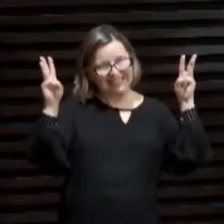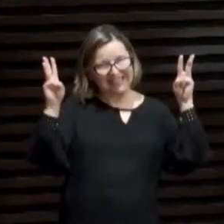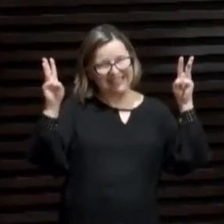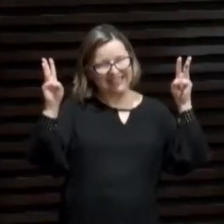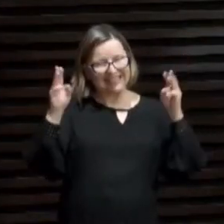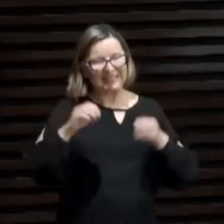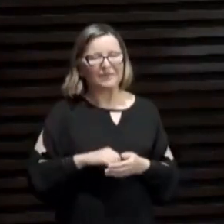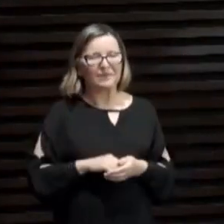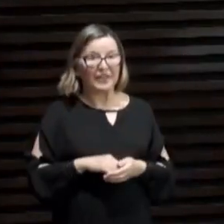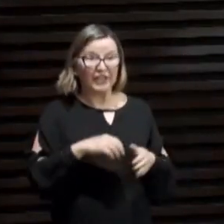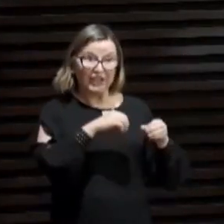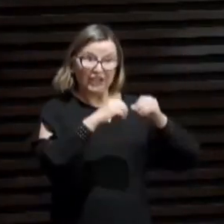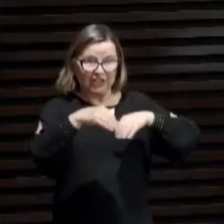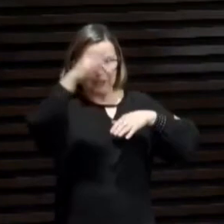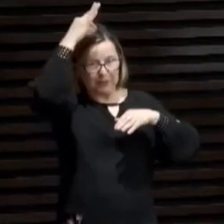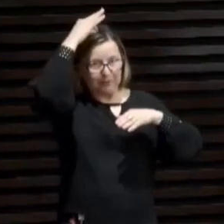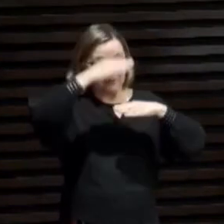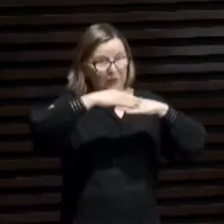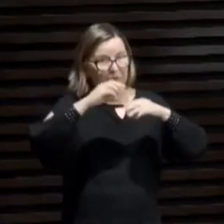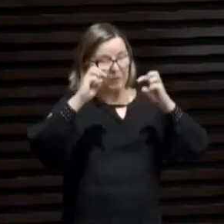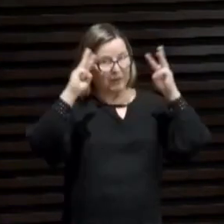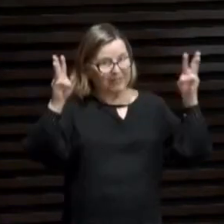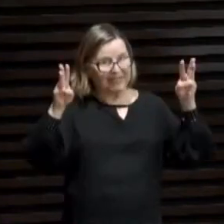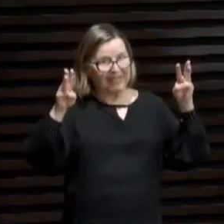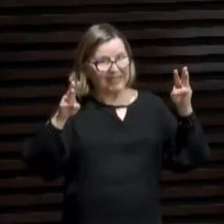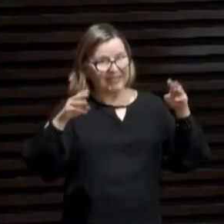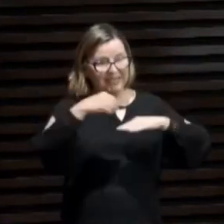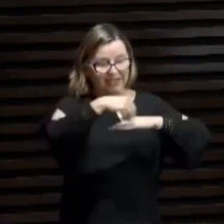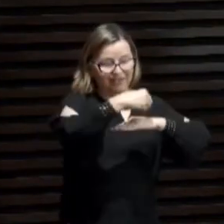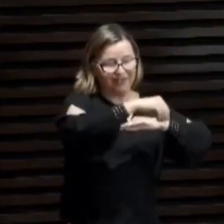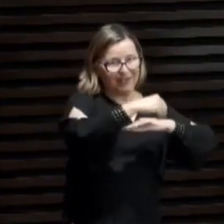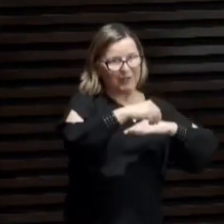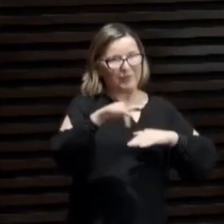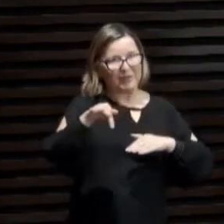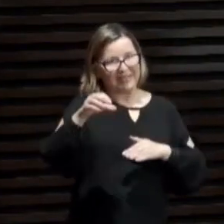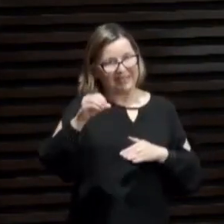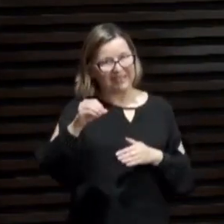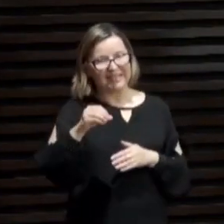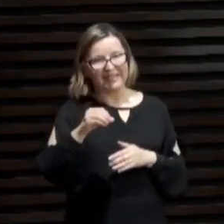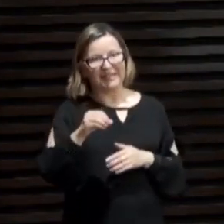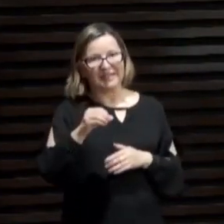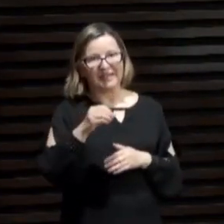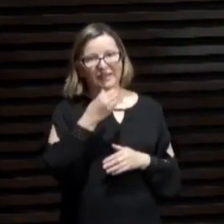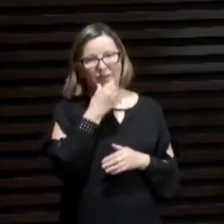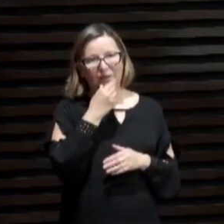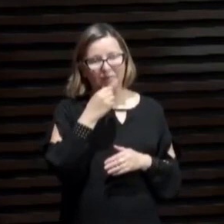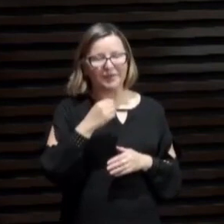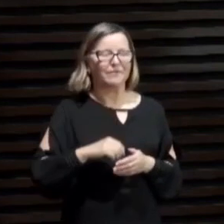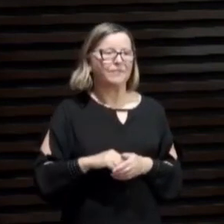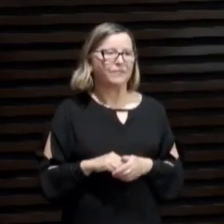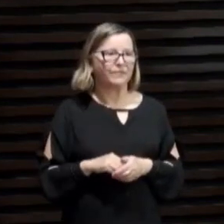70. Quando eles foram reunidos, Deus tomou do espírito que estava sobre Moisés e colocou sobre 70 homens.